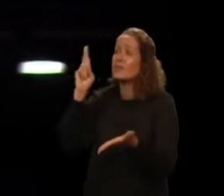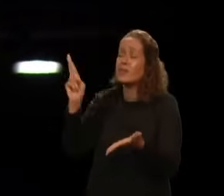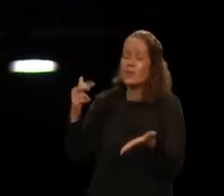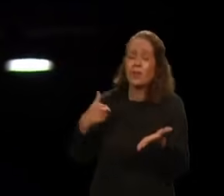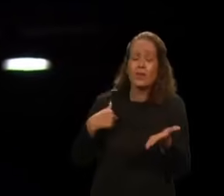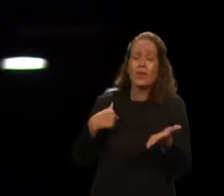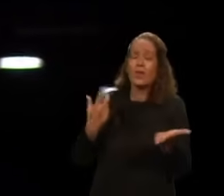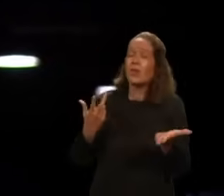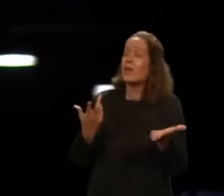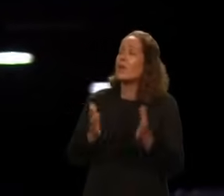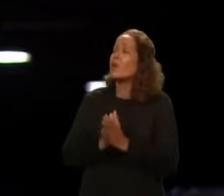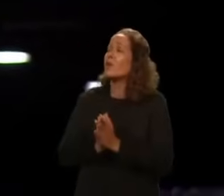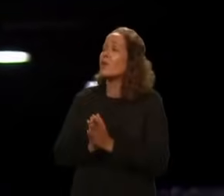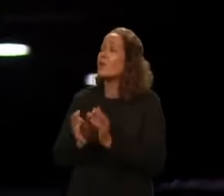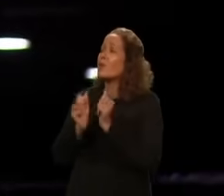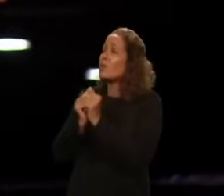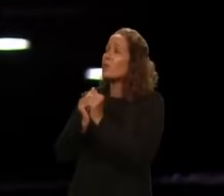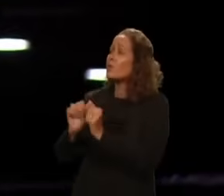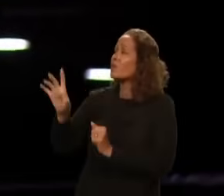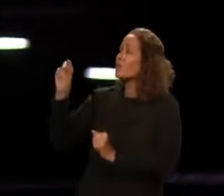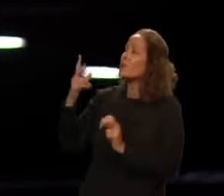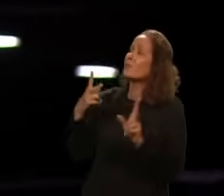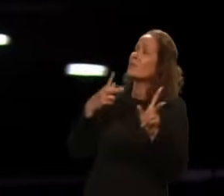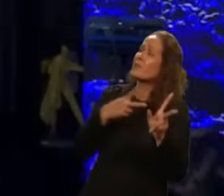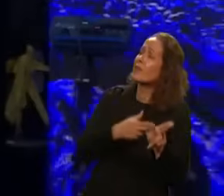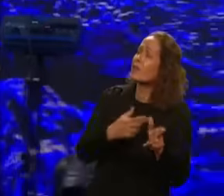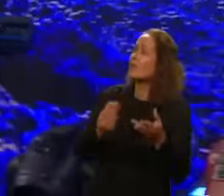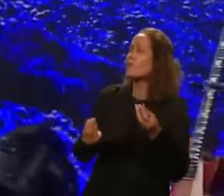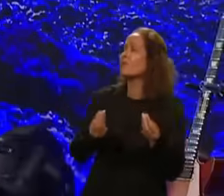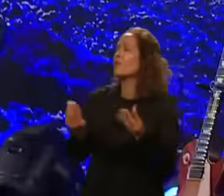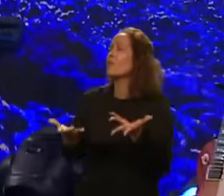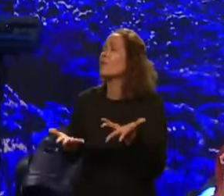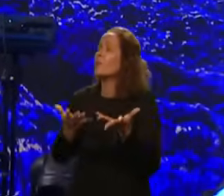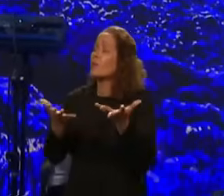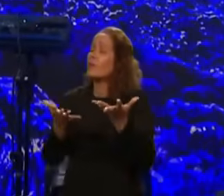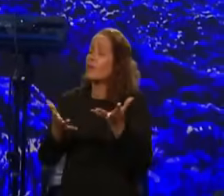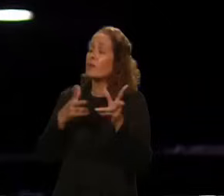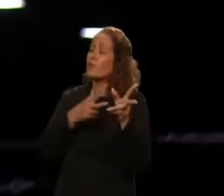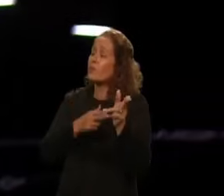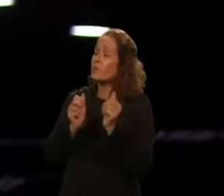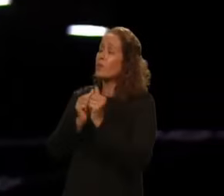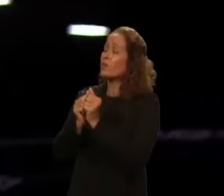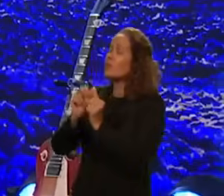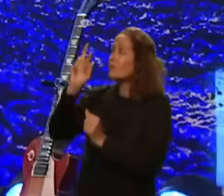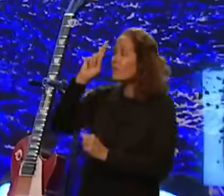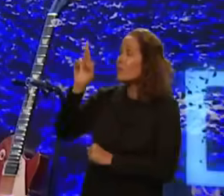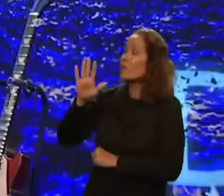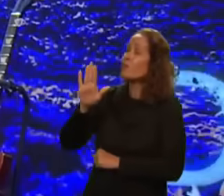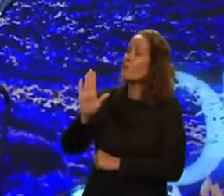em paz, com Deus me deito e oh Deus, eu quero dormir com o Senhor, mas com mais alguém.